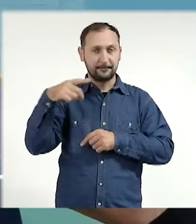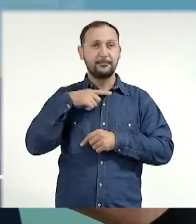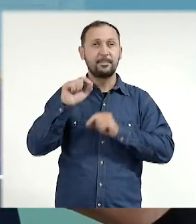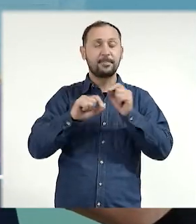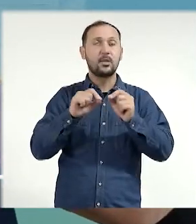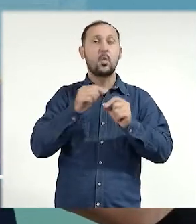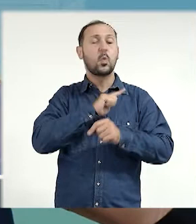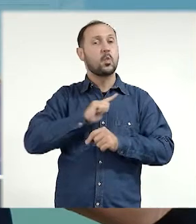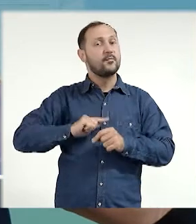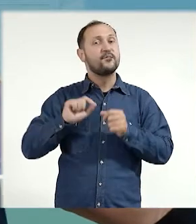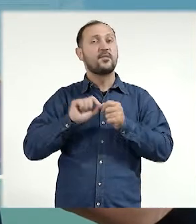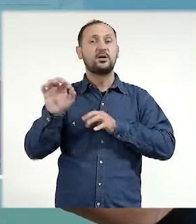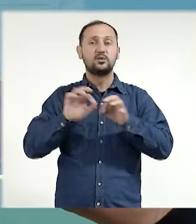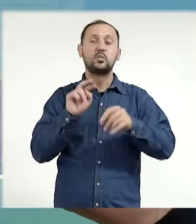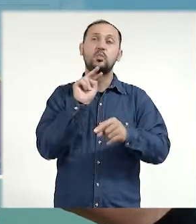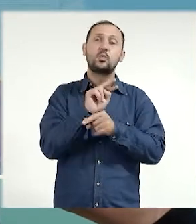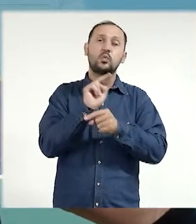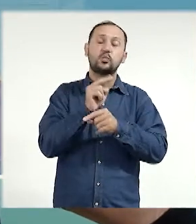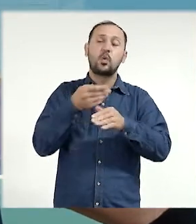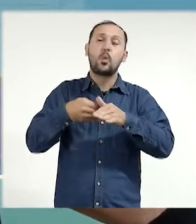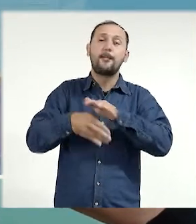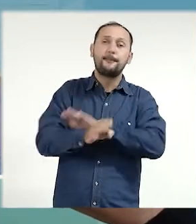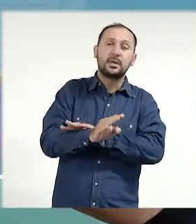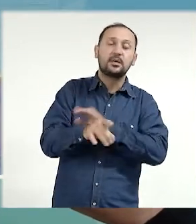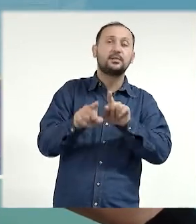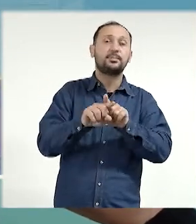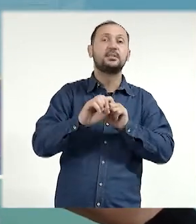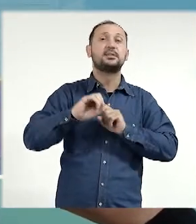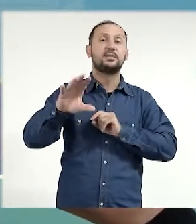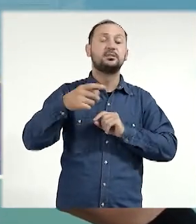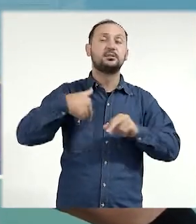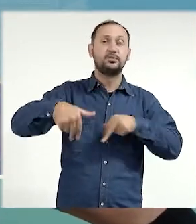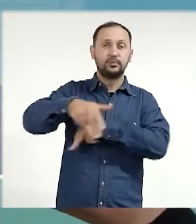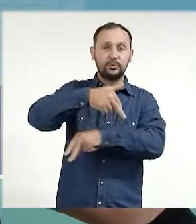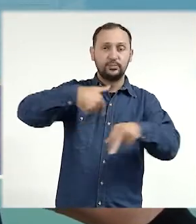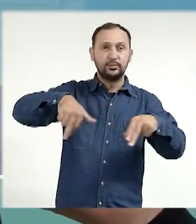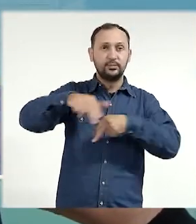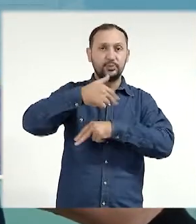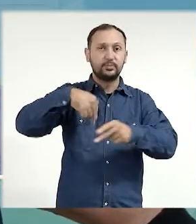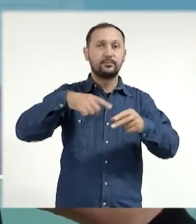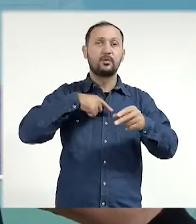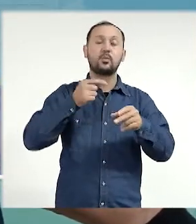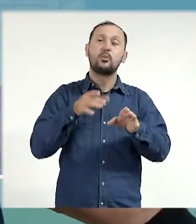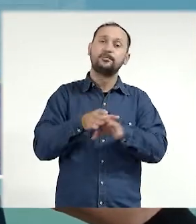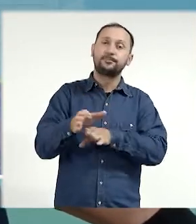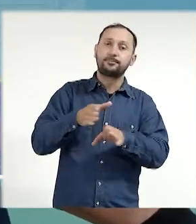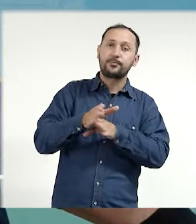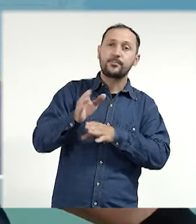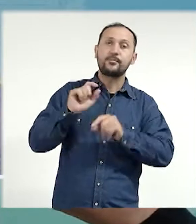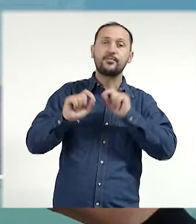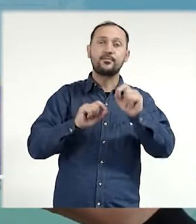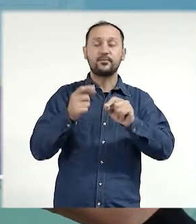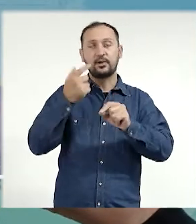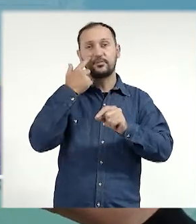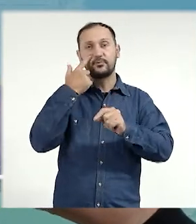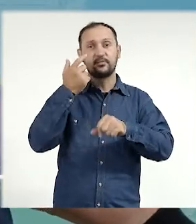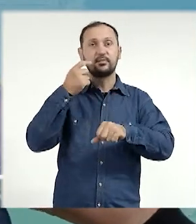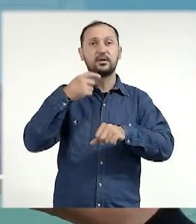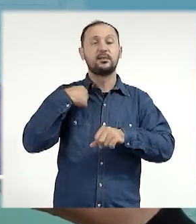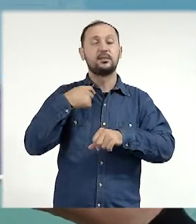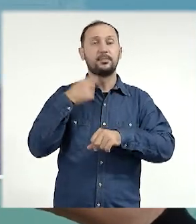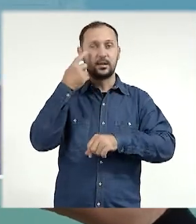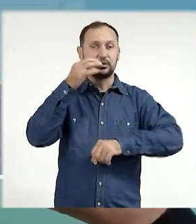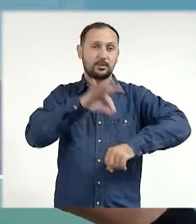órgãos competentes, o governo possa fazer um controle de entrada e saída e trânsito de pessoas com orientação, com